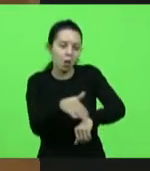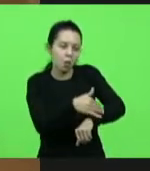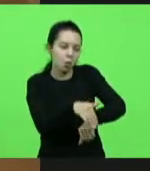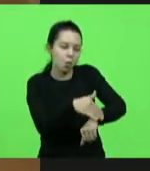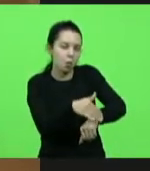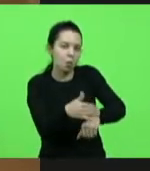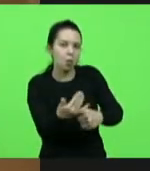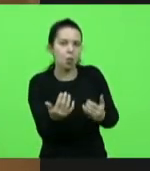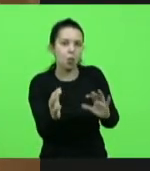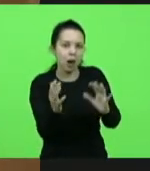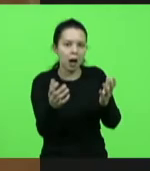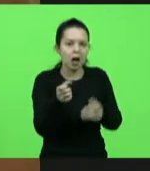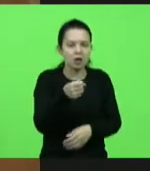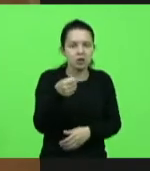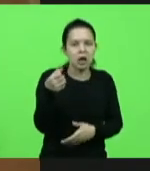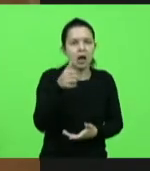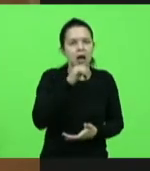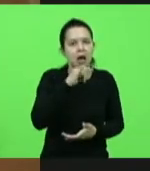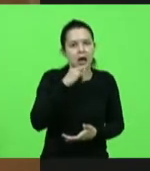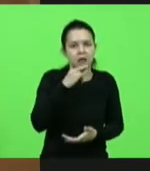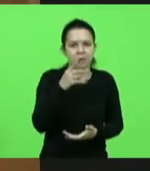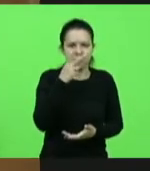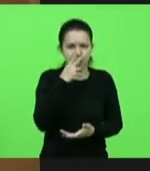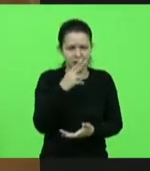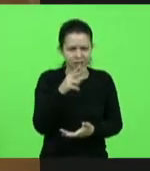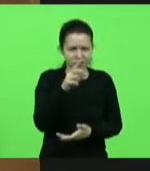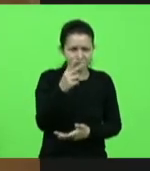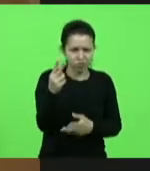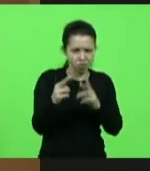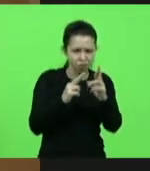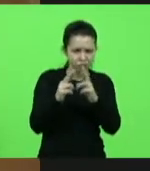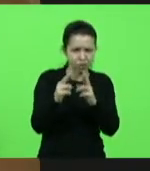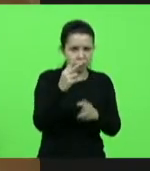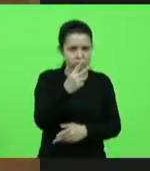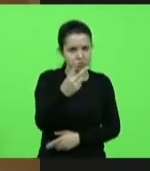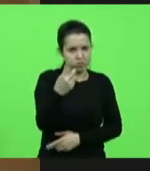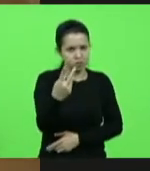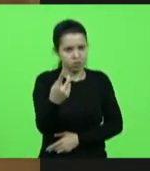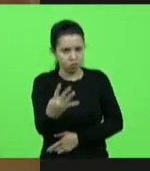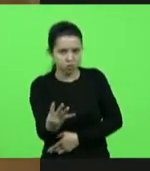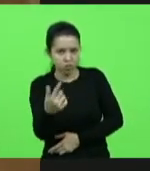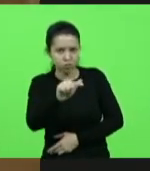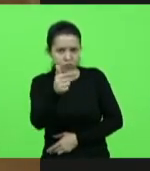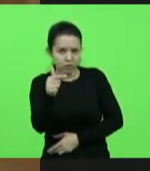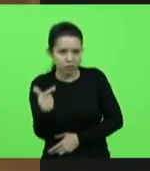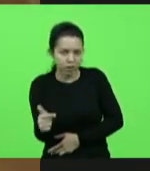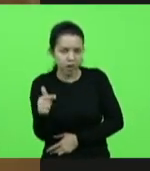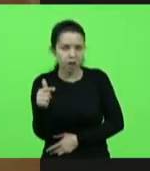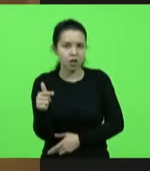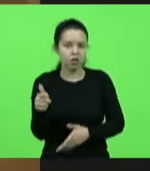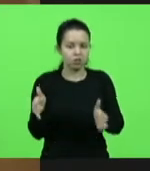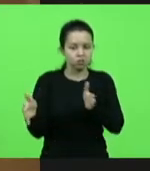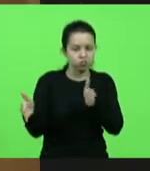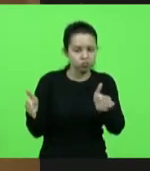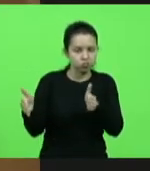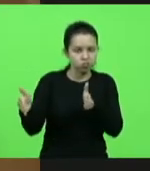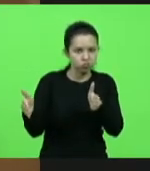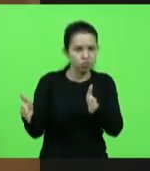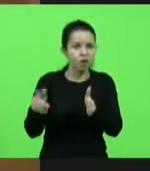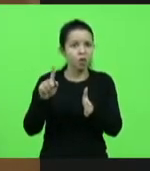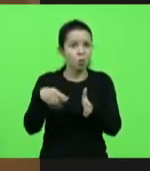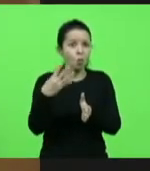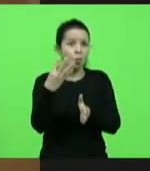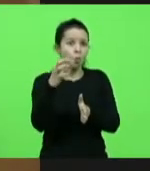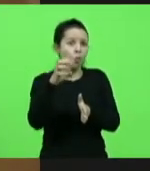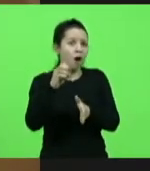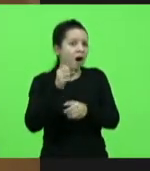né? Como se não tivesse a 414 para fazer lá em Luiz Alves, que é a ligação Luiz Alves-Massaranduba, que há 40